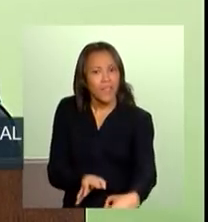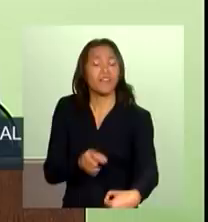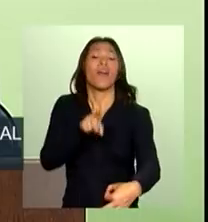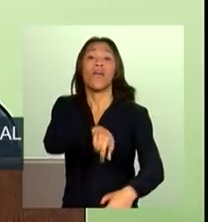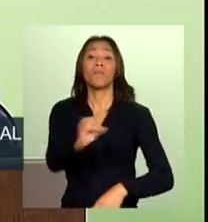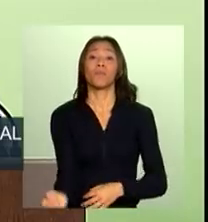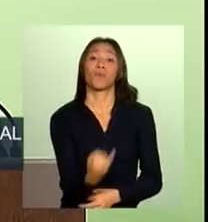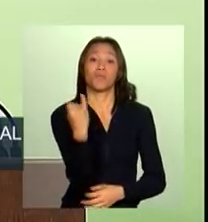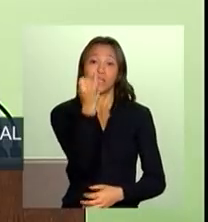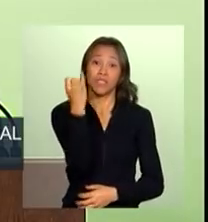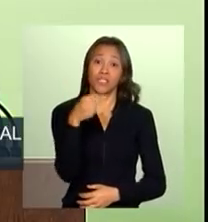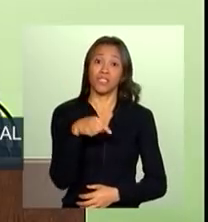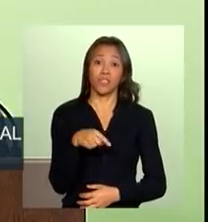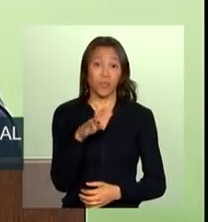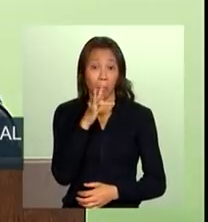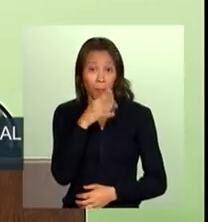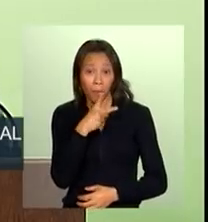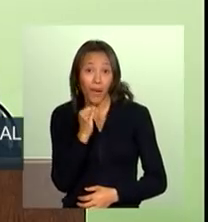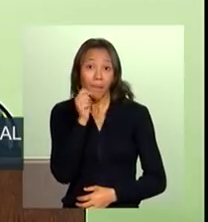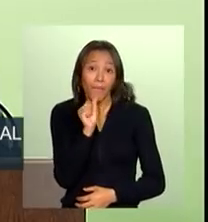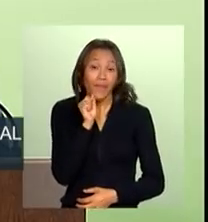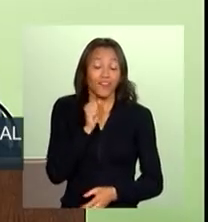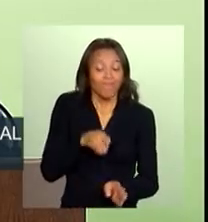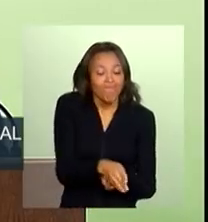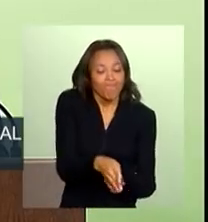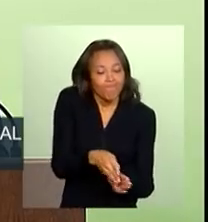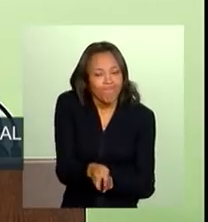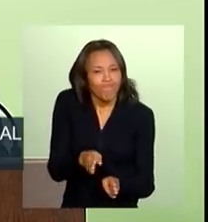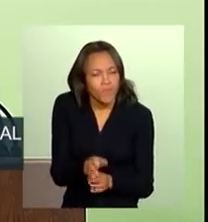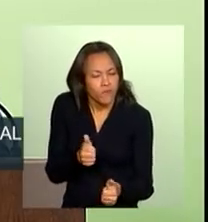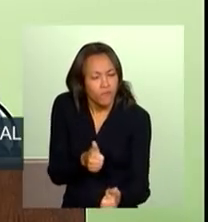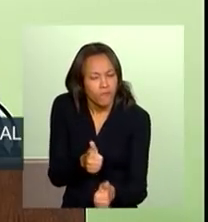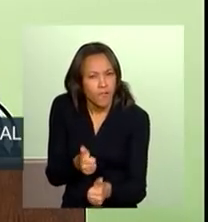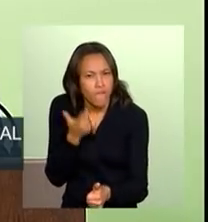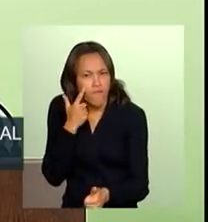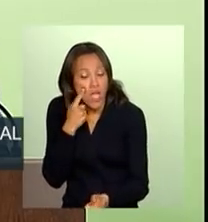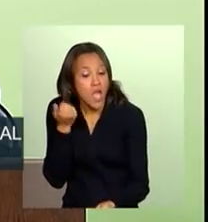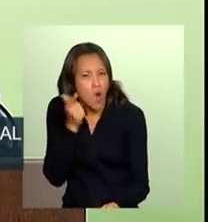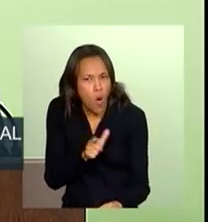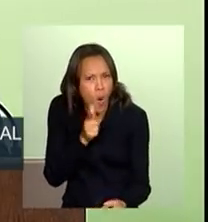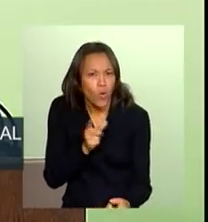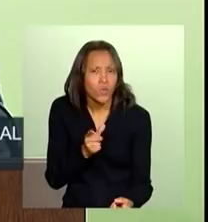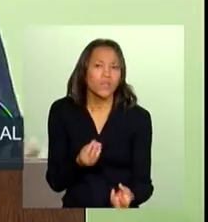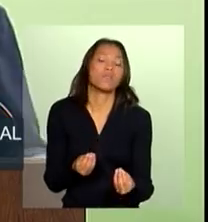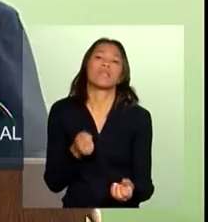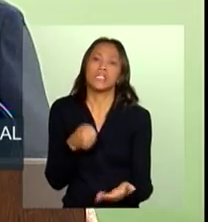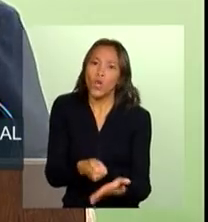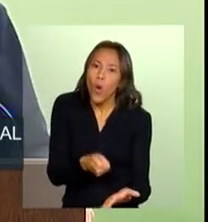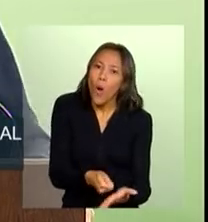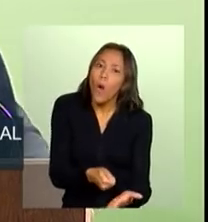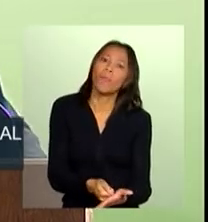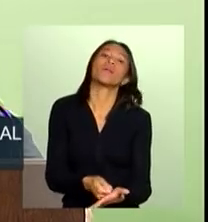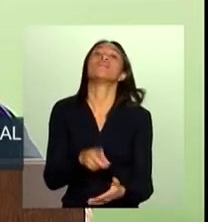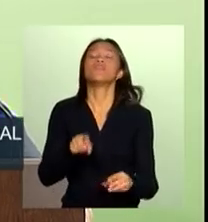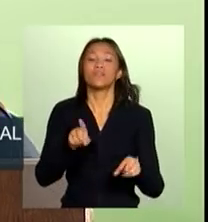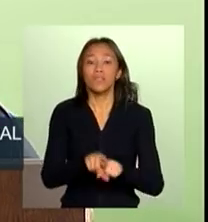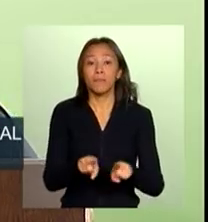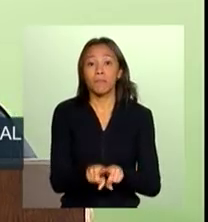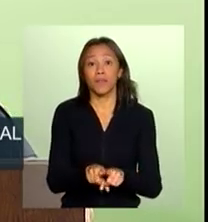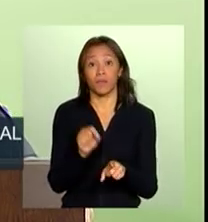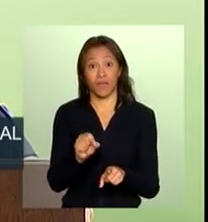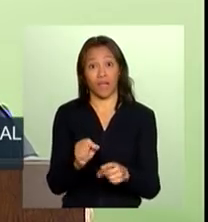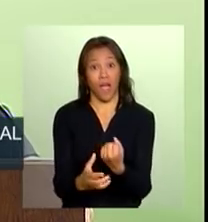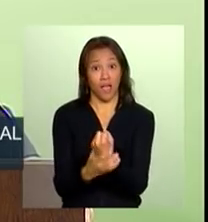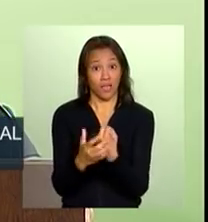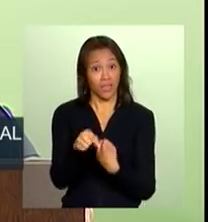É importante que eles acompanhem aprendizado, que eles cobrem resultados, mas sobretudo que eles garantam que